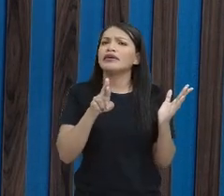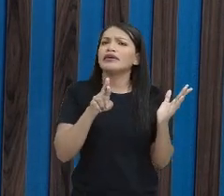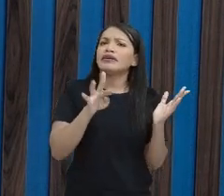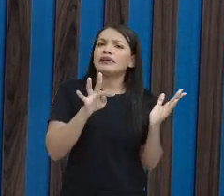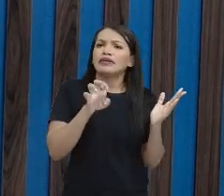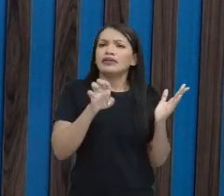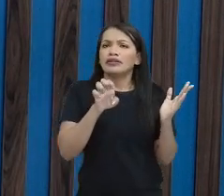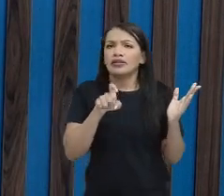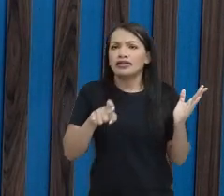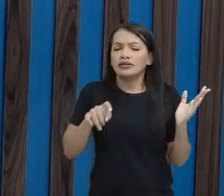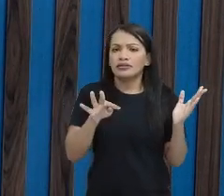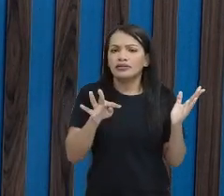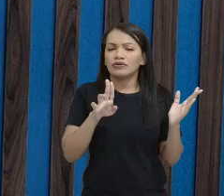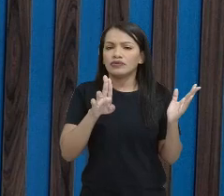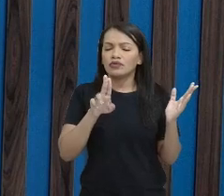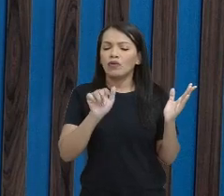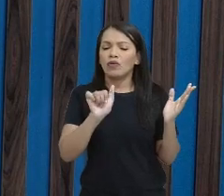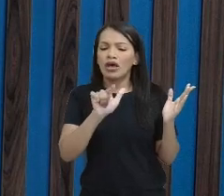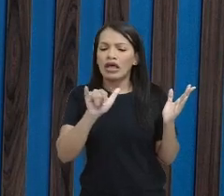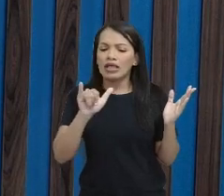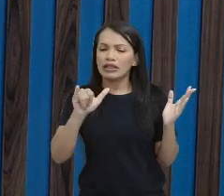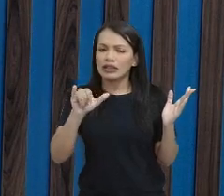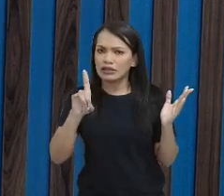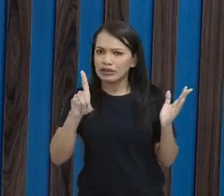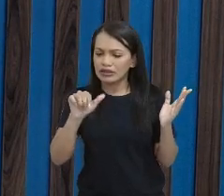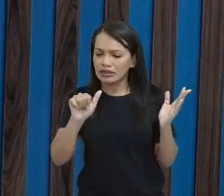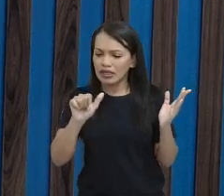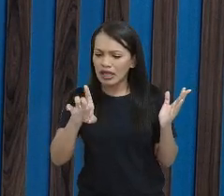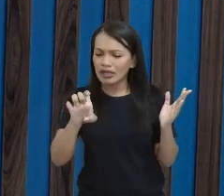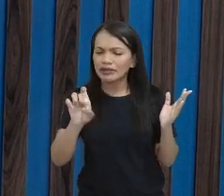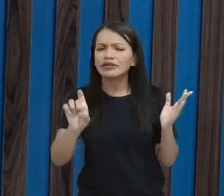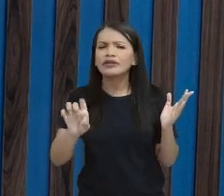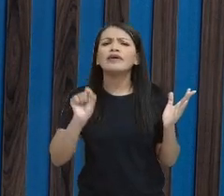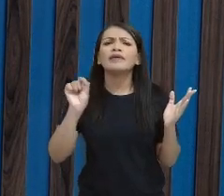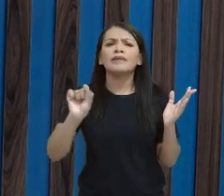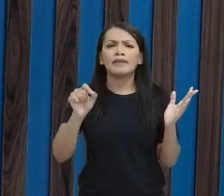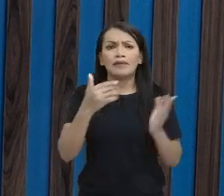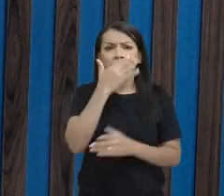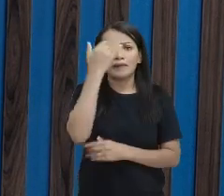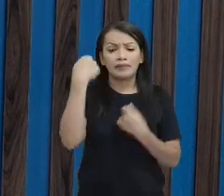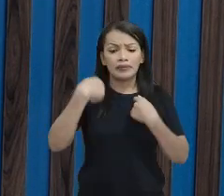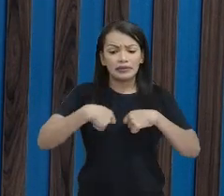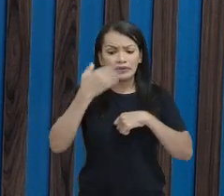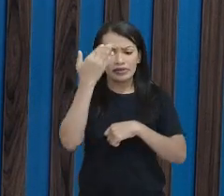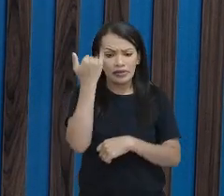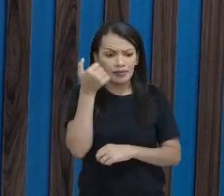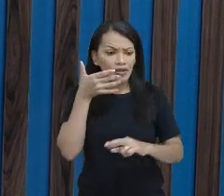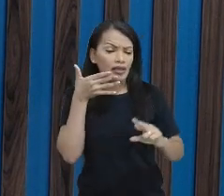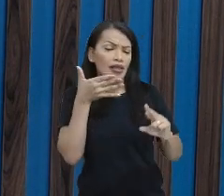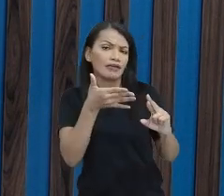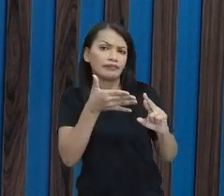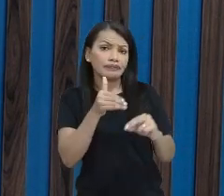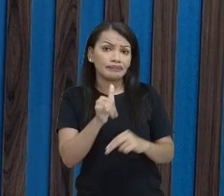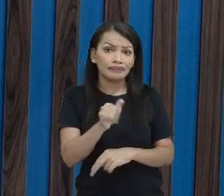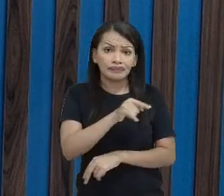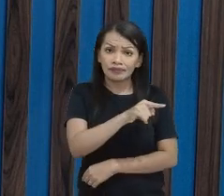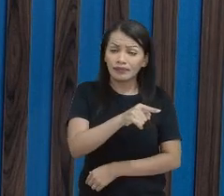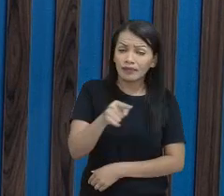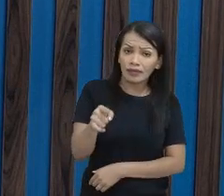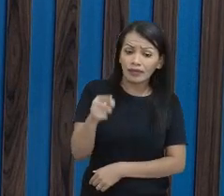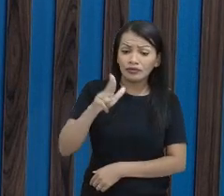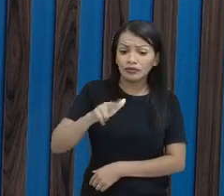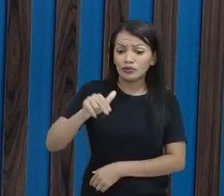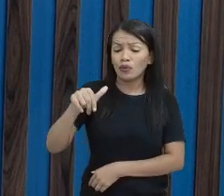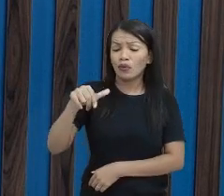referência. Ele precisa conseguir reconhecer essas referências. Então, se vocês